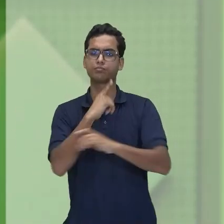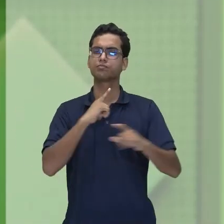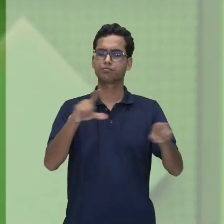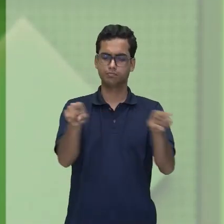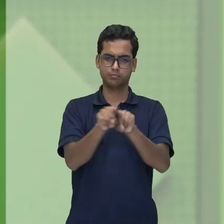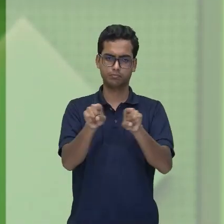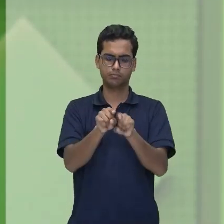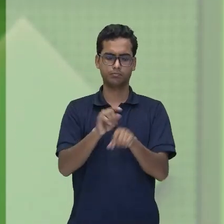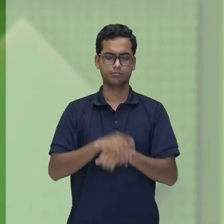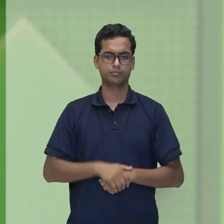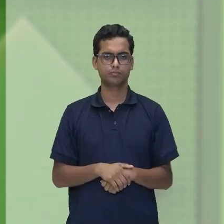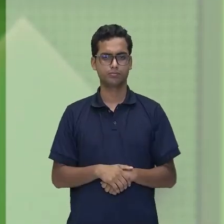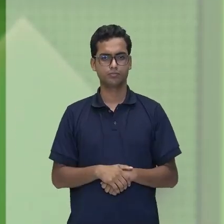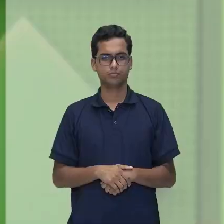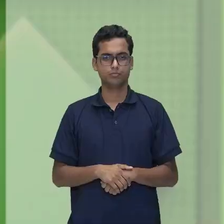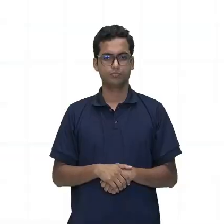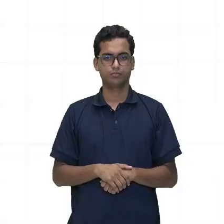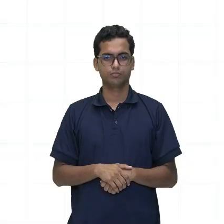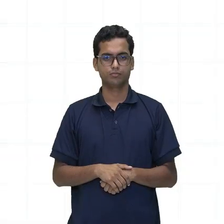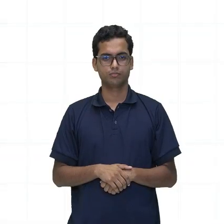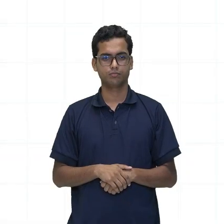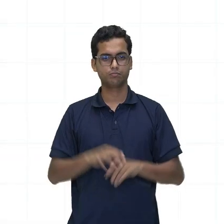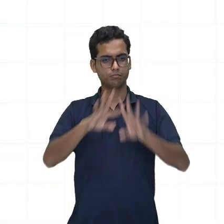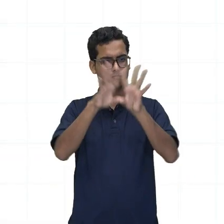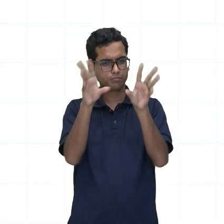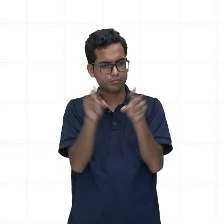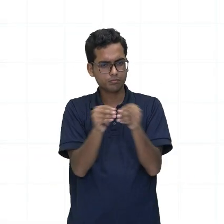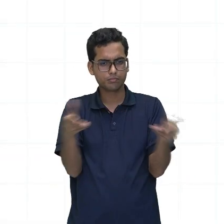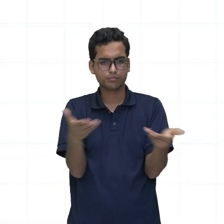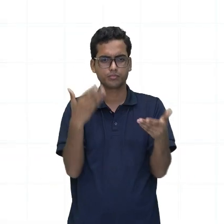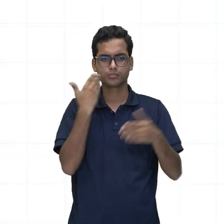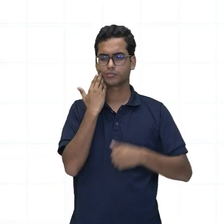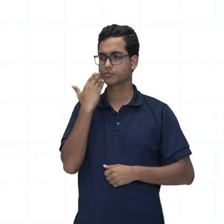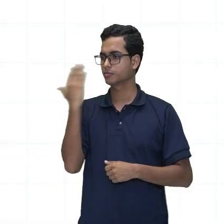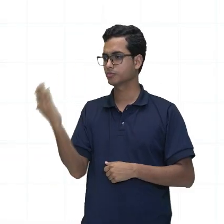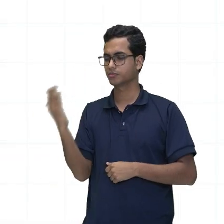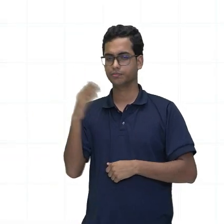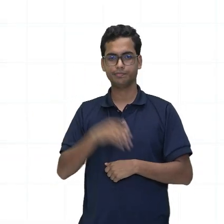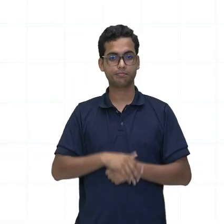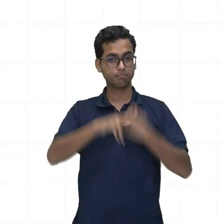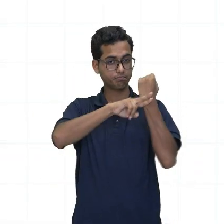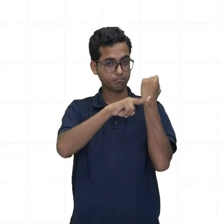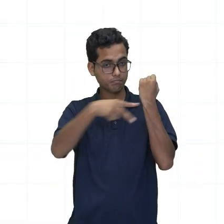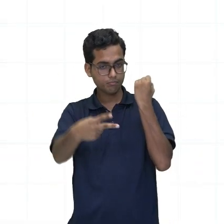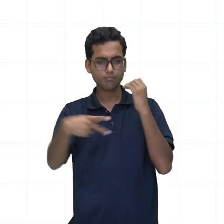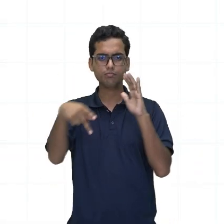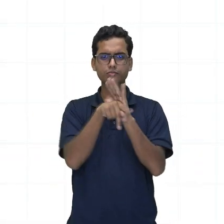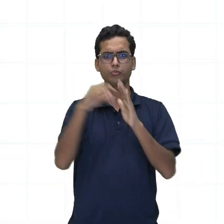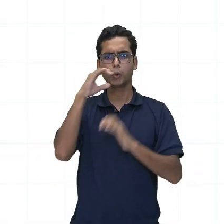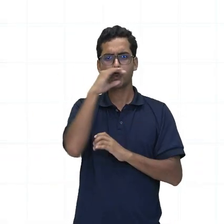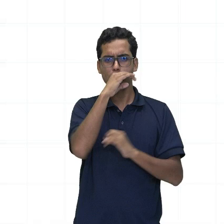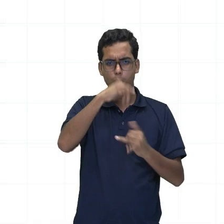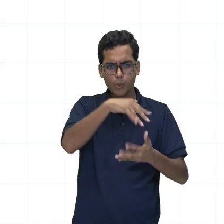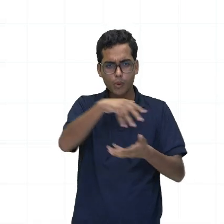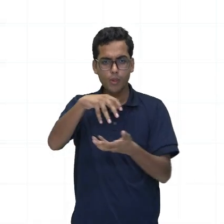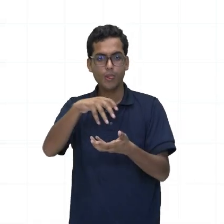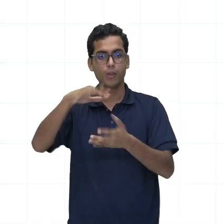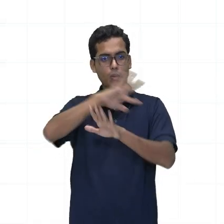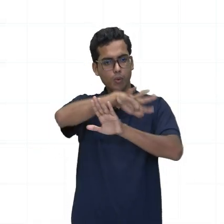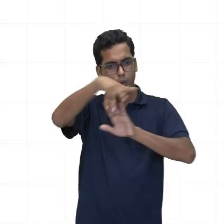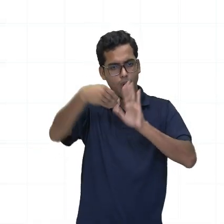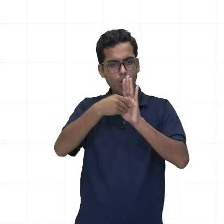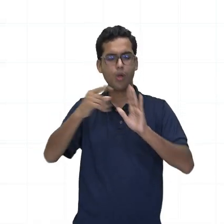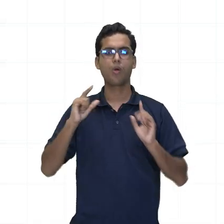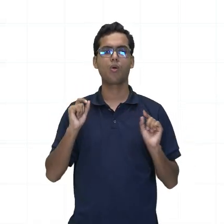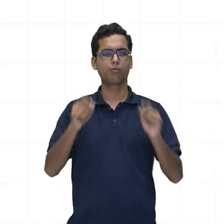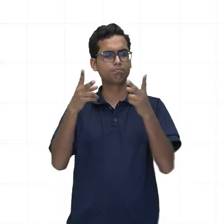nossa aula, né, sobre esses assuntos, em resumo, das consequências do aquecimento global para a Amazônia. Então, a